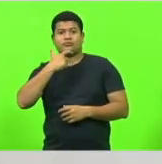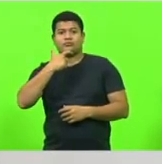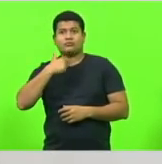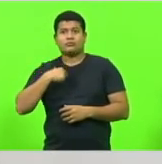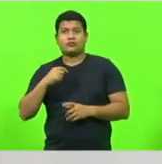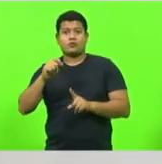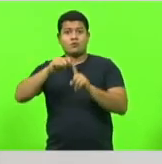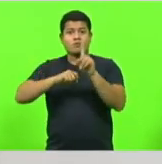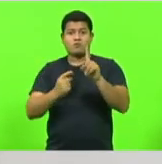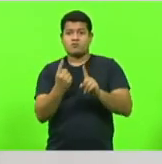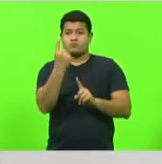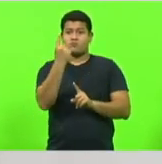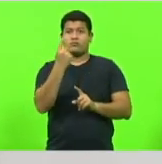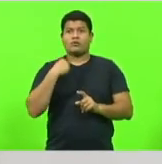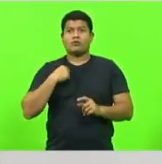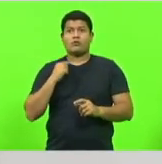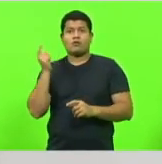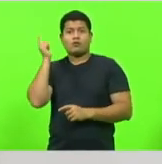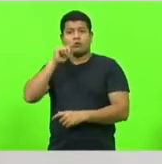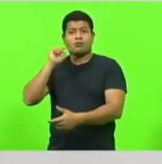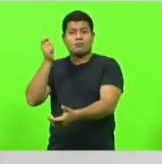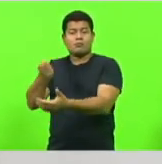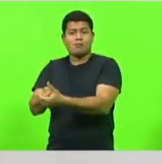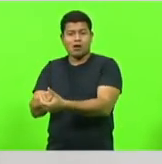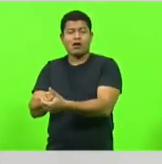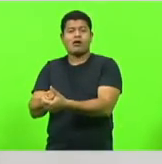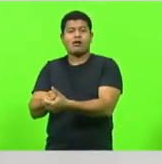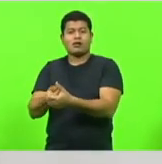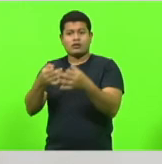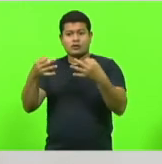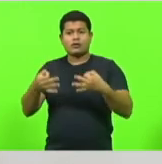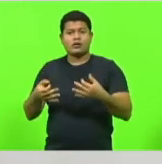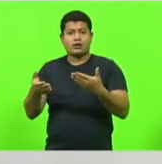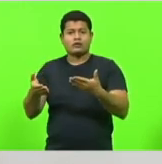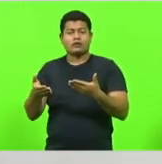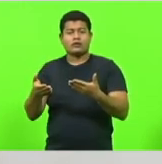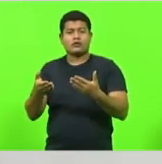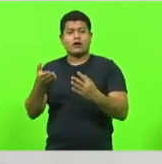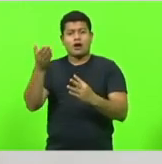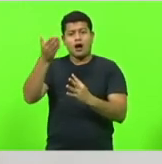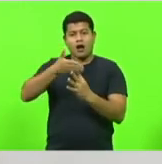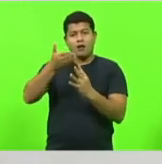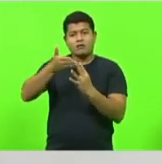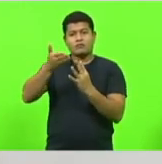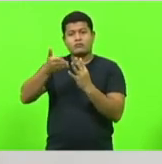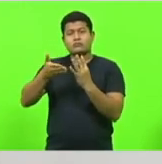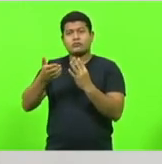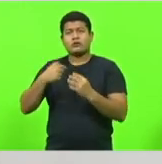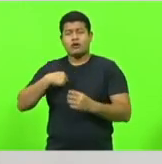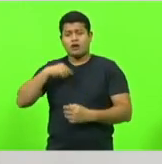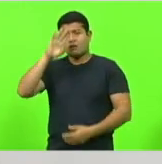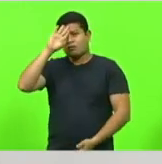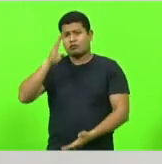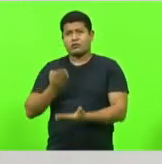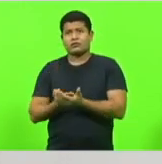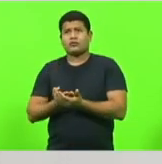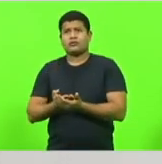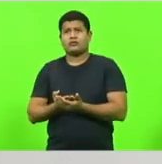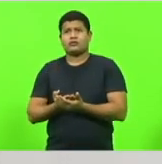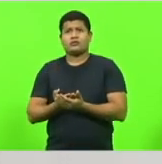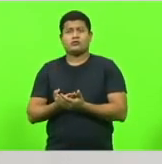você consegue pagar uma parcela desse valor, deputado Márcio. E eu acredito que não precisa mais do que